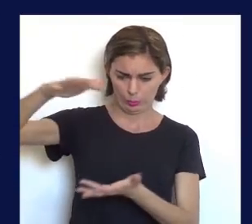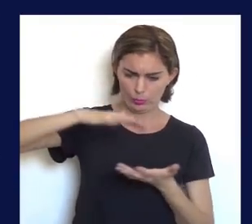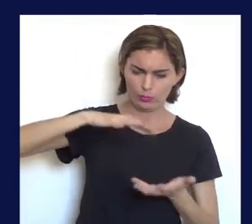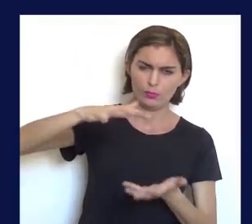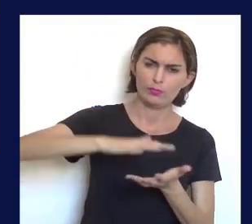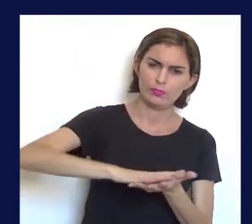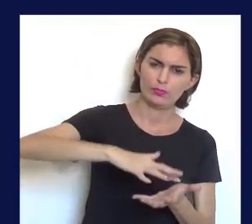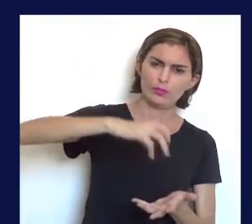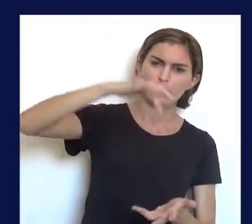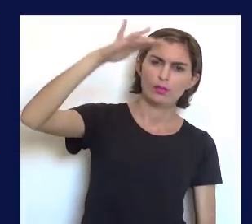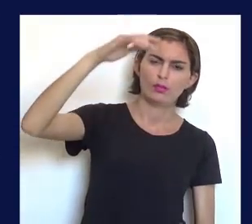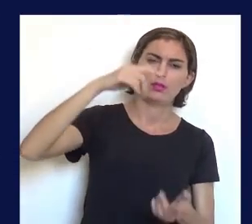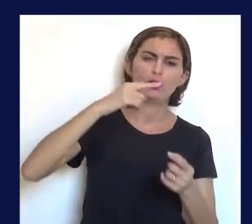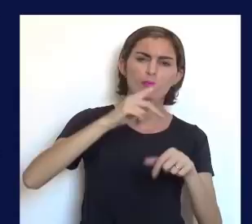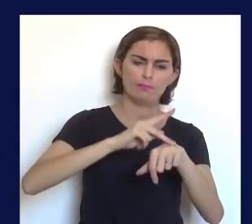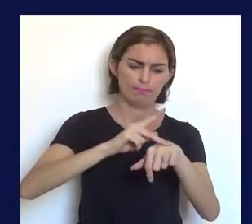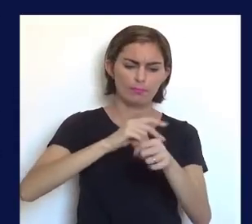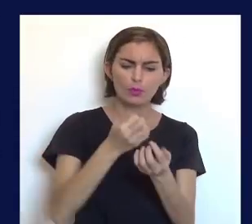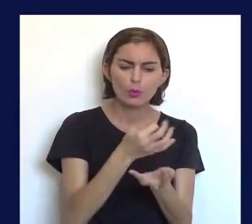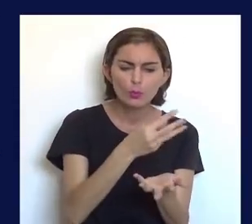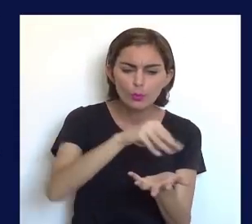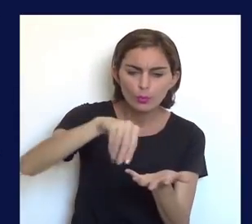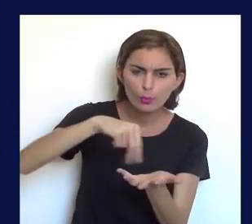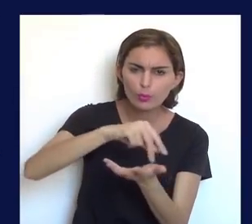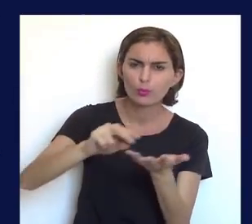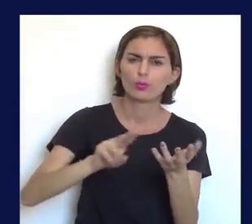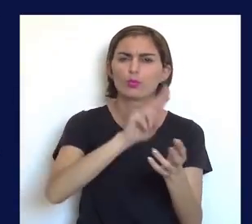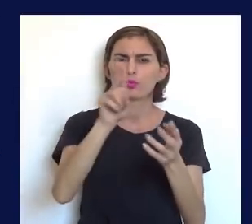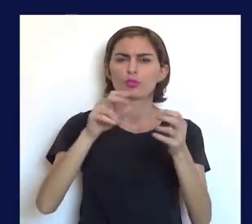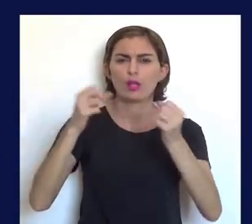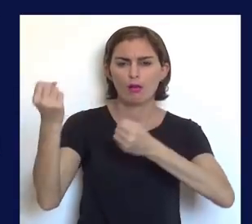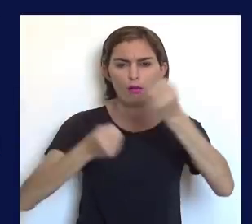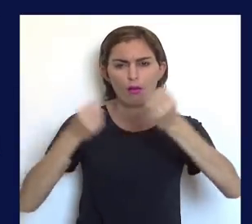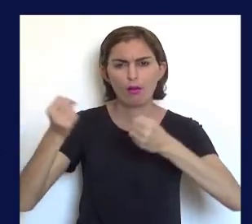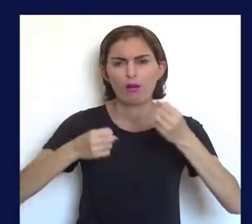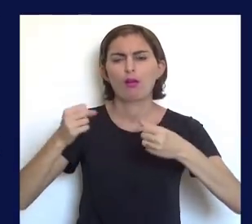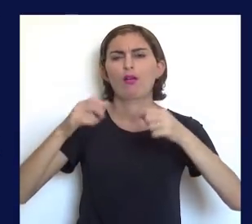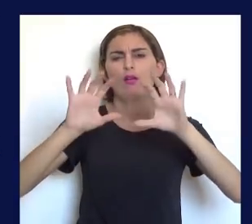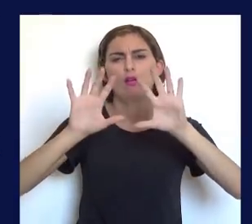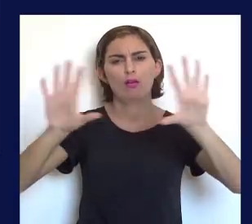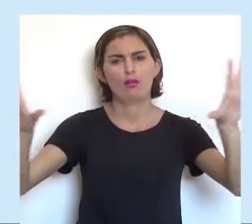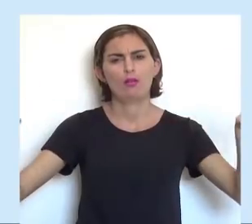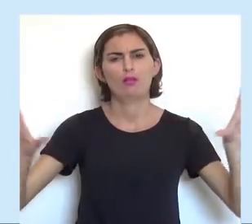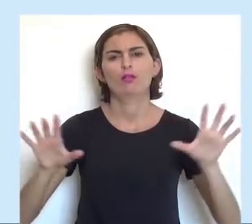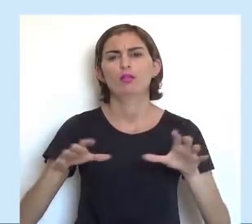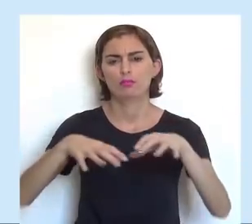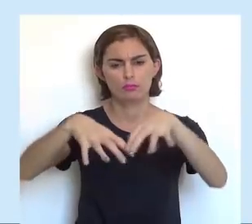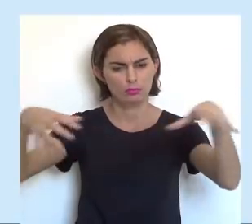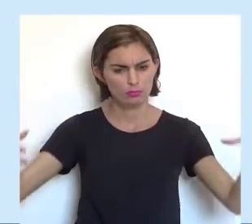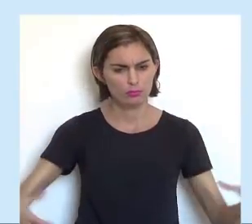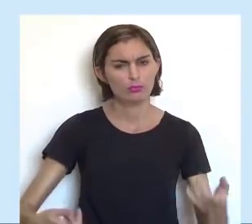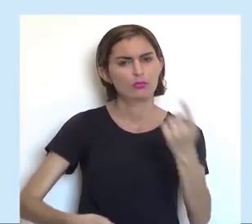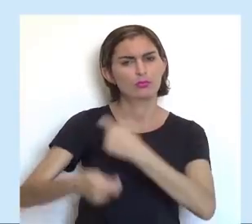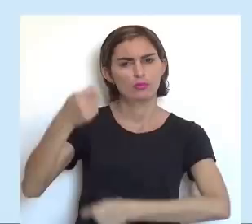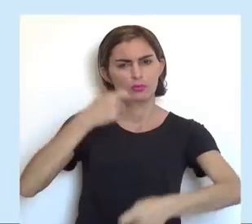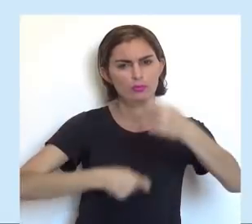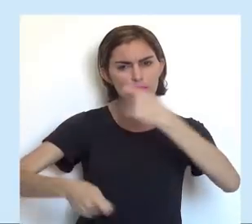que é justamente a matéria-prima para utilizar em painéis de carro, onde o mercado